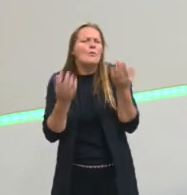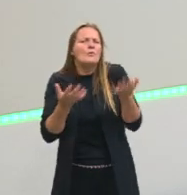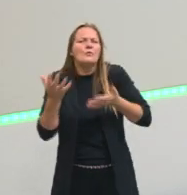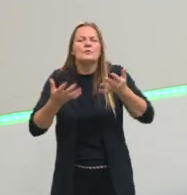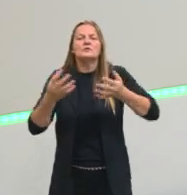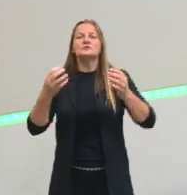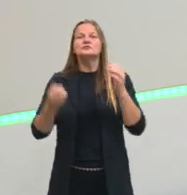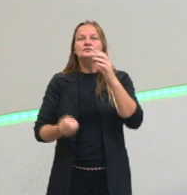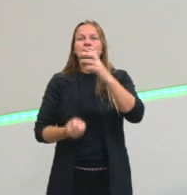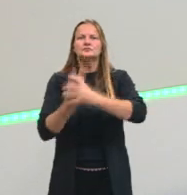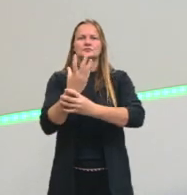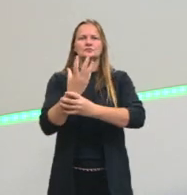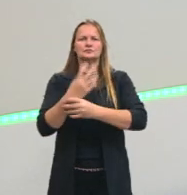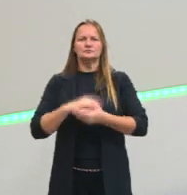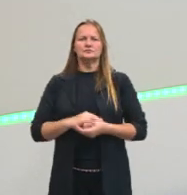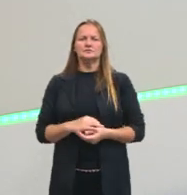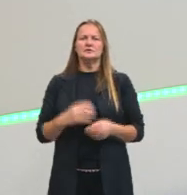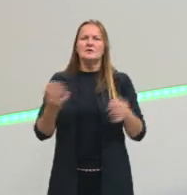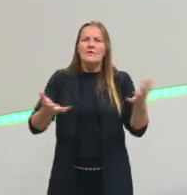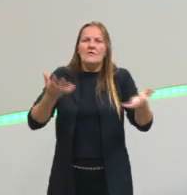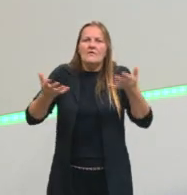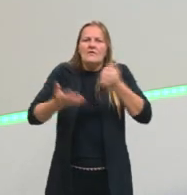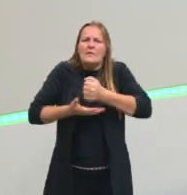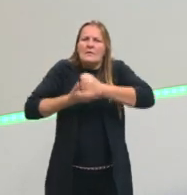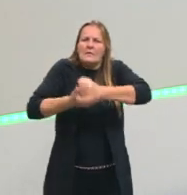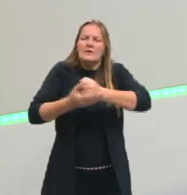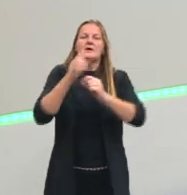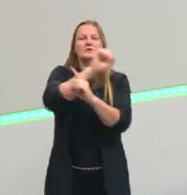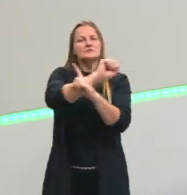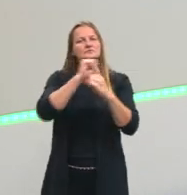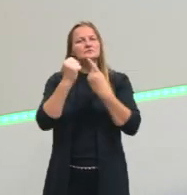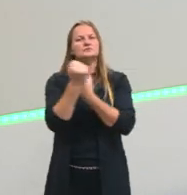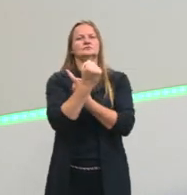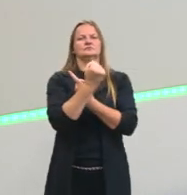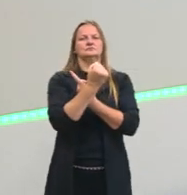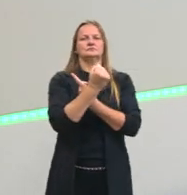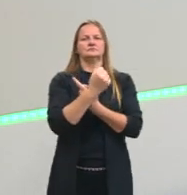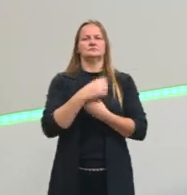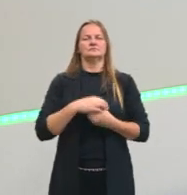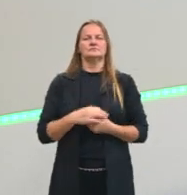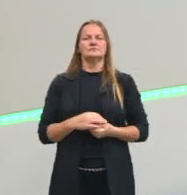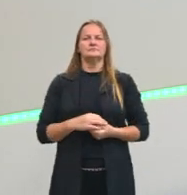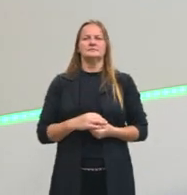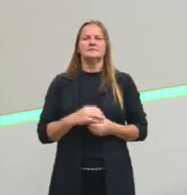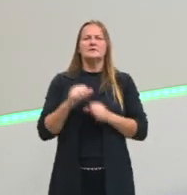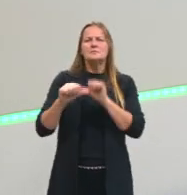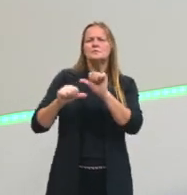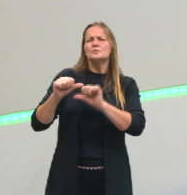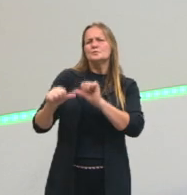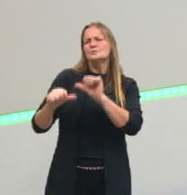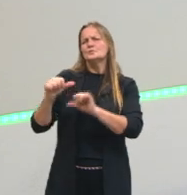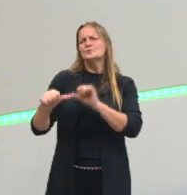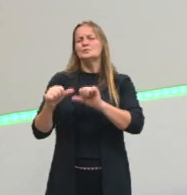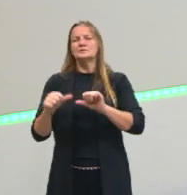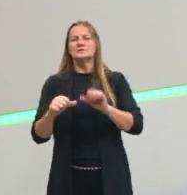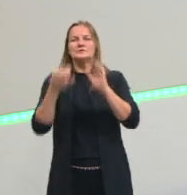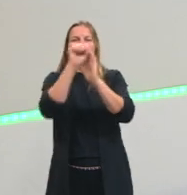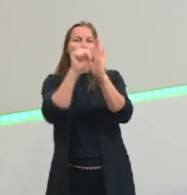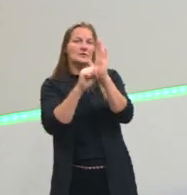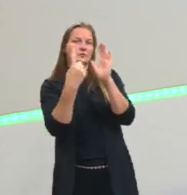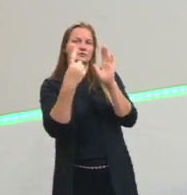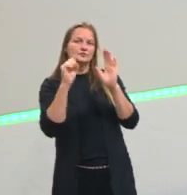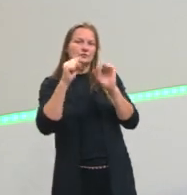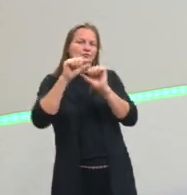é que vai surgindo Que fatores que vão favorecendo para que a Sociologia e para que esses essas modificações mudanças do século